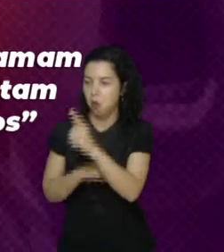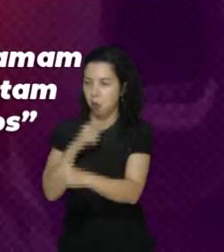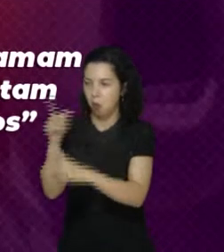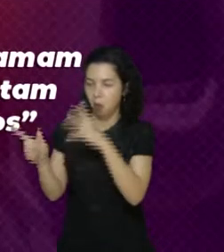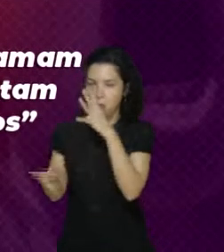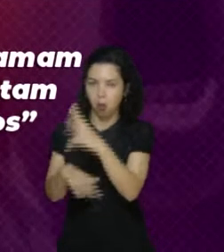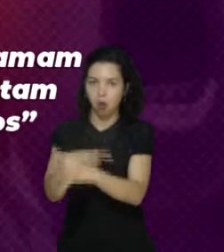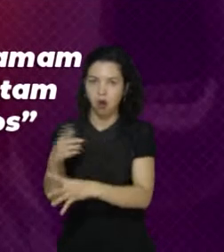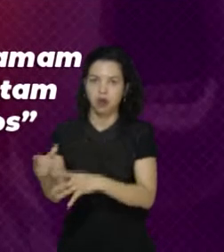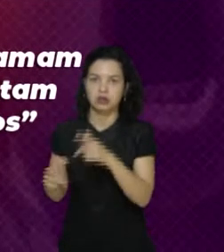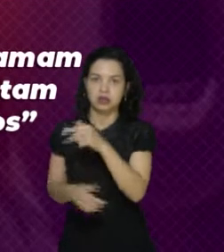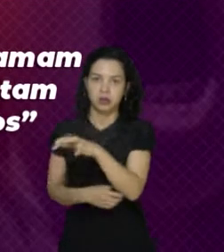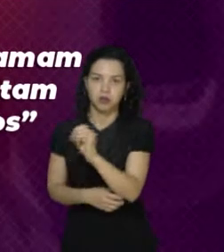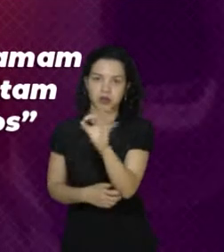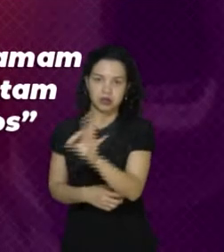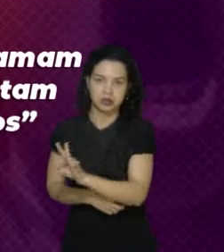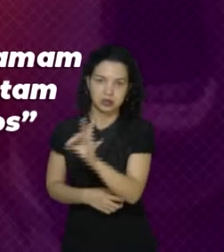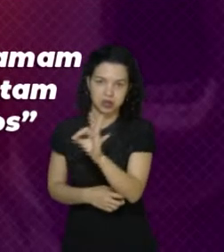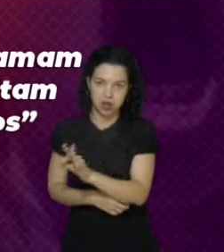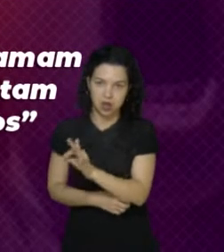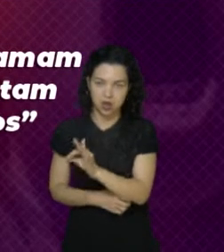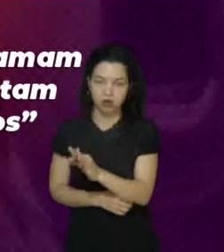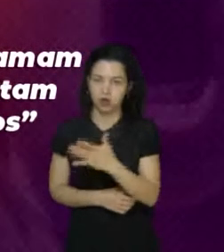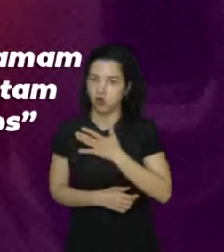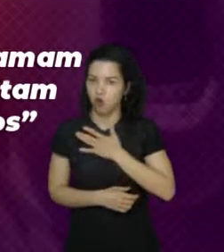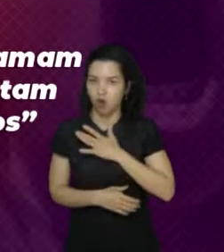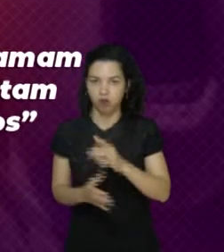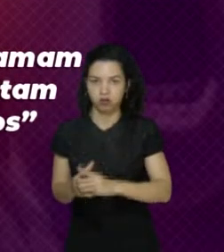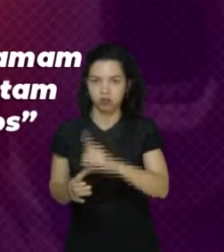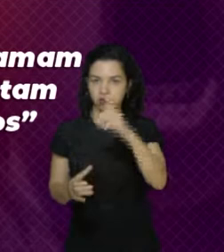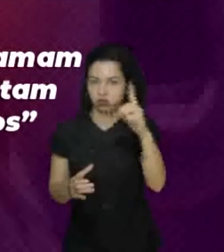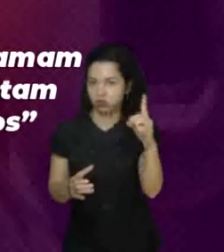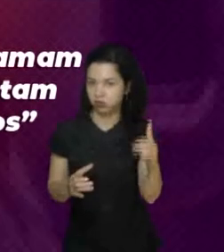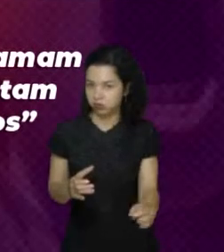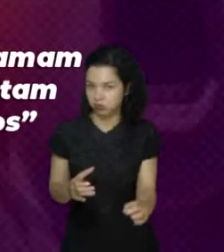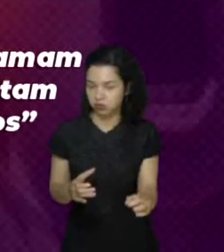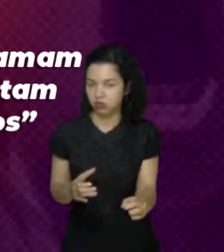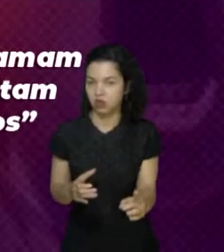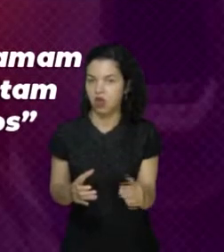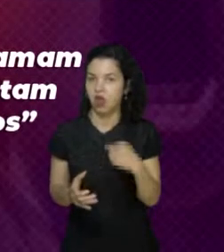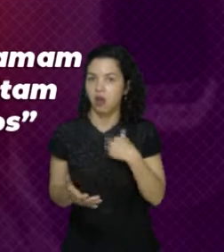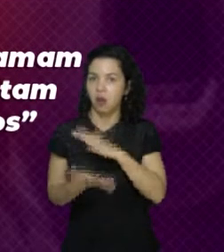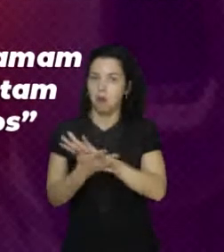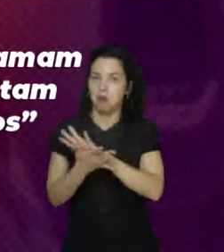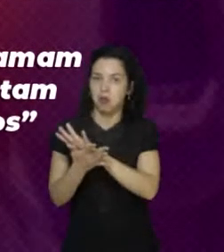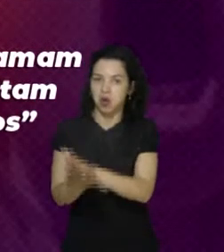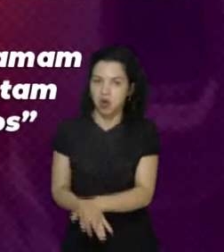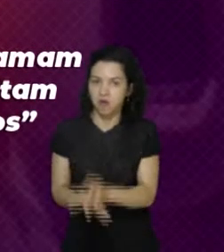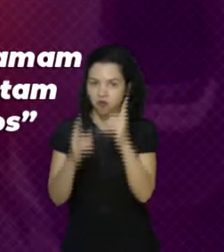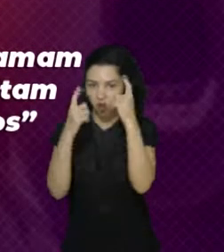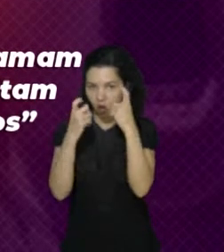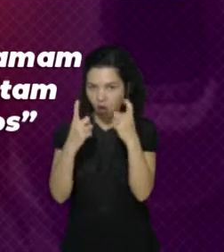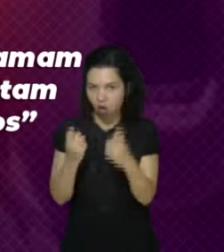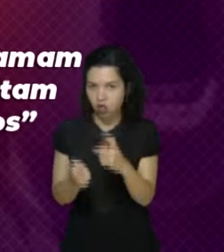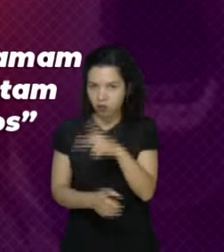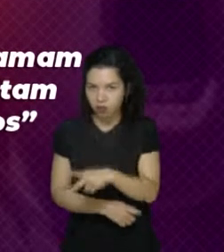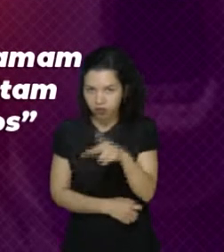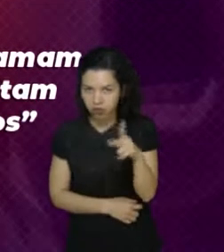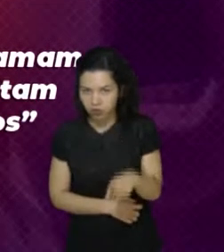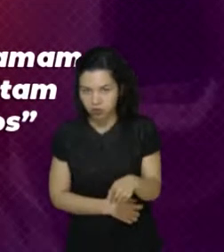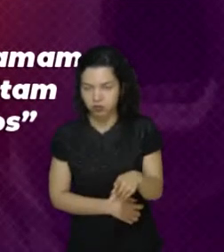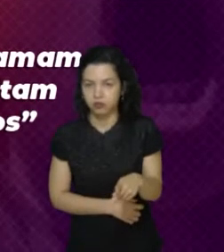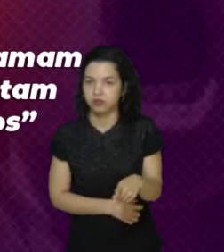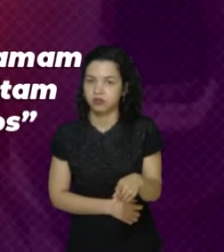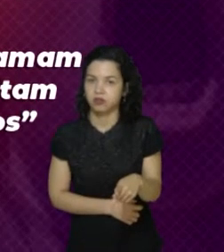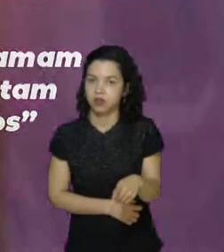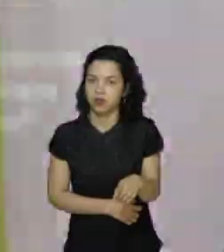da cidade e não gosta de ser afastada do seu cargo. Vão oprimir com violência um professor, ou seja, no fim das contas, a esquerda é isso,